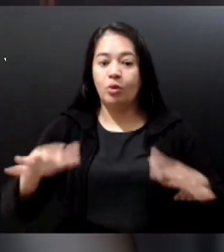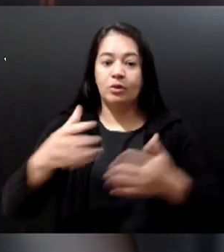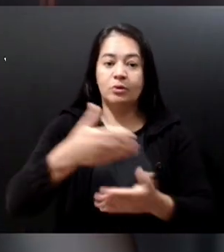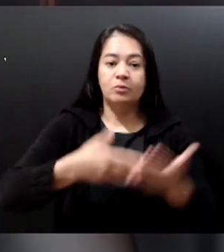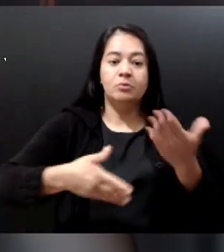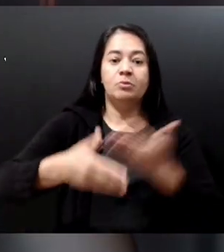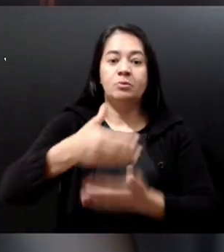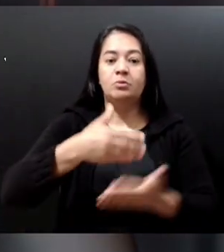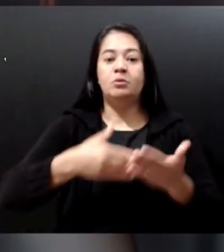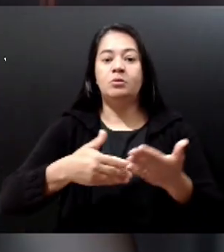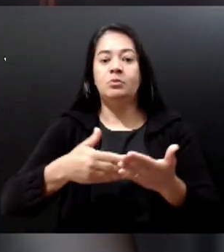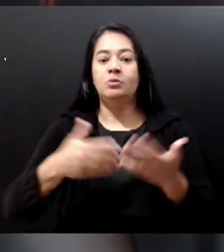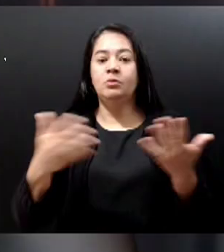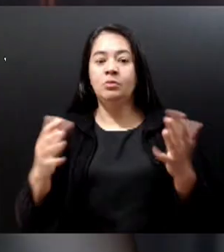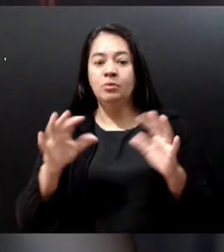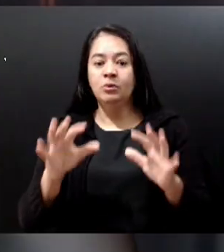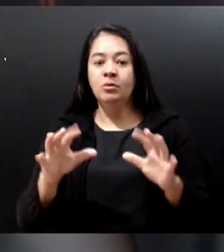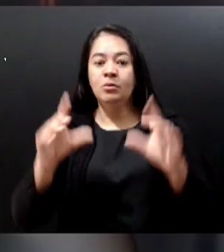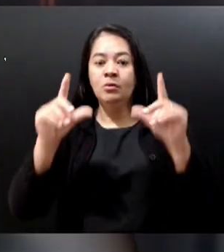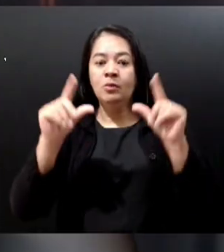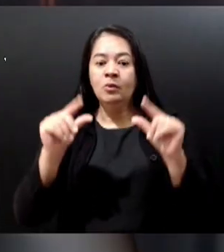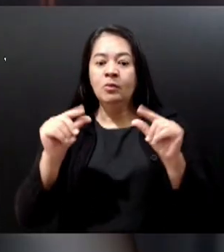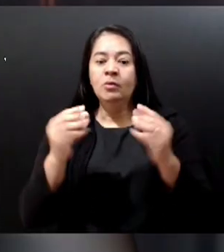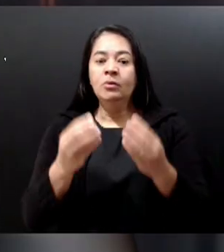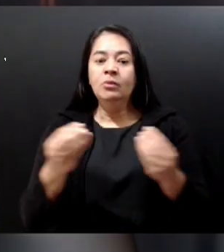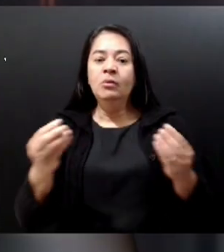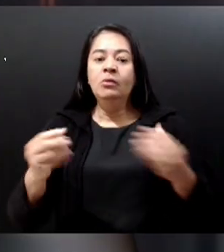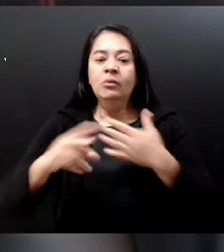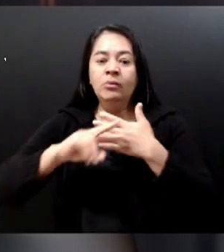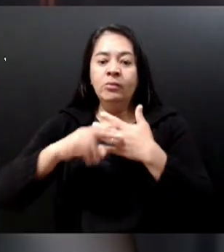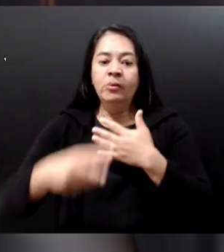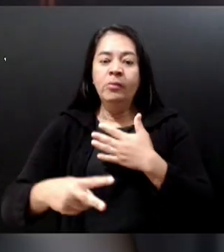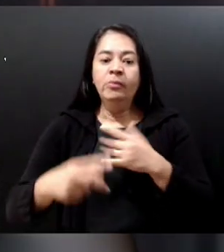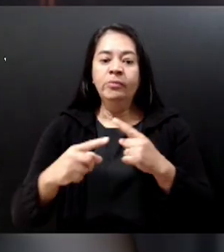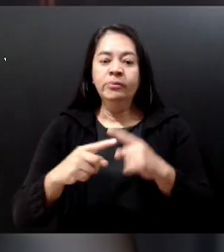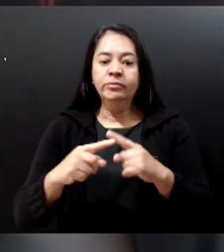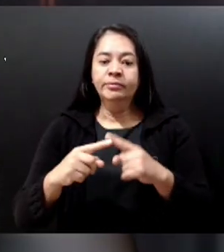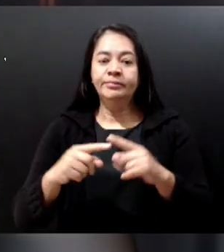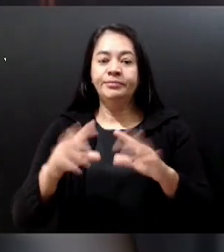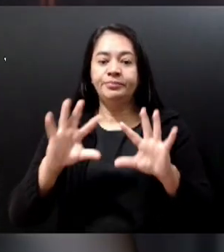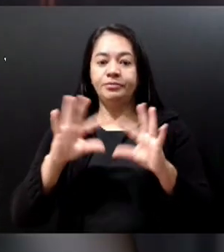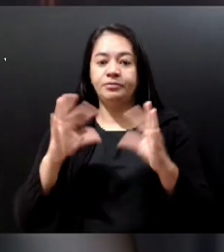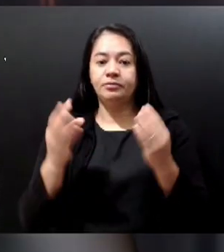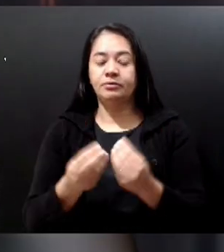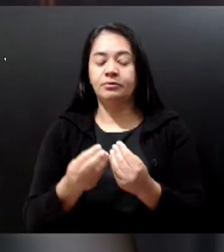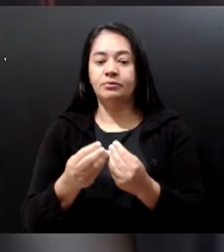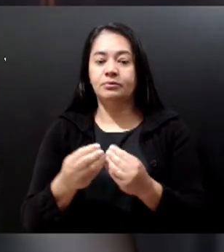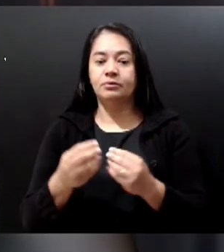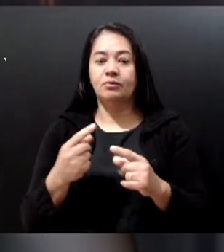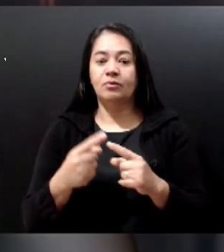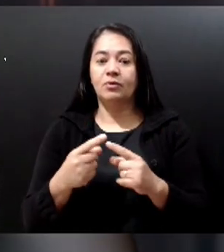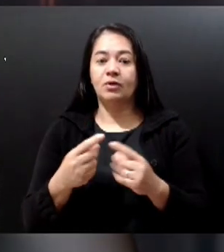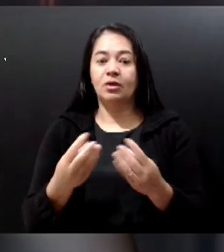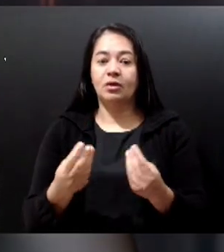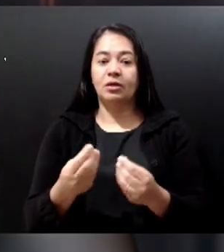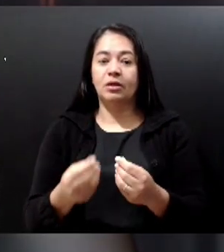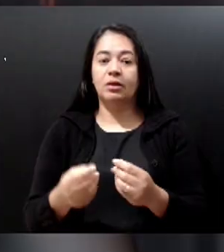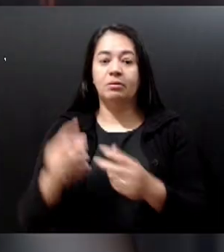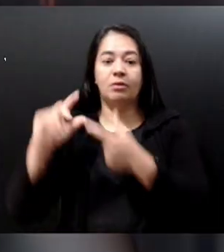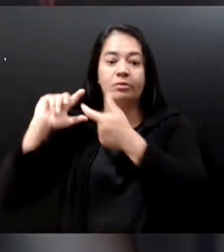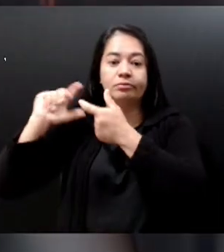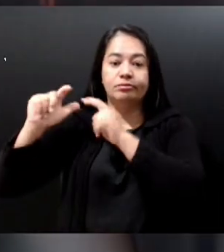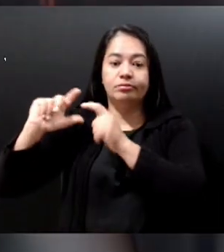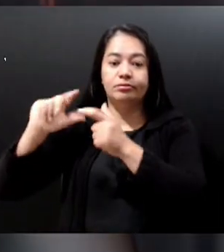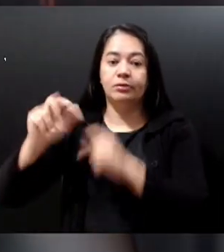os impactos, porque são famílias que, por elas já não serem tradicionais, elas permitem essa troca para a criança